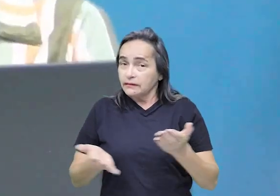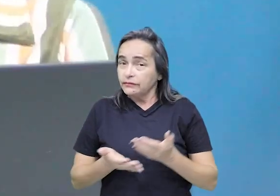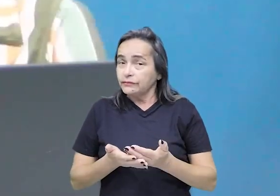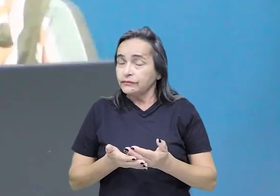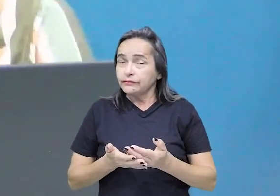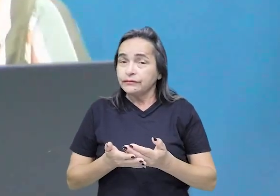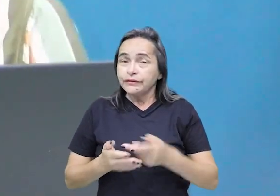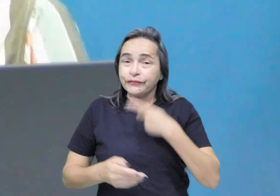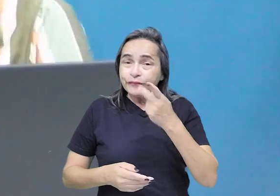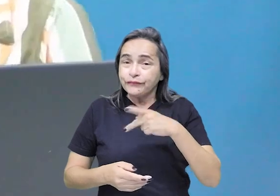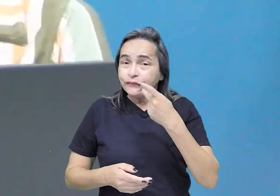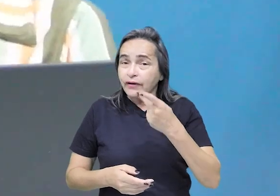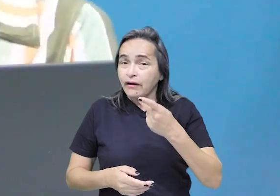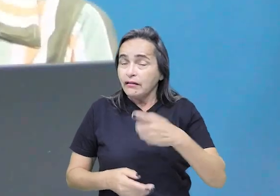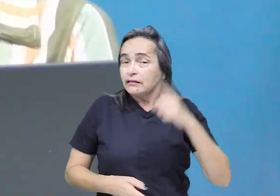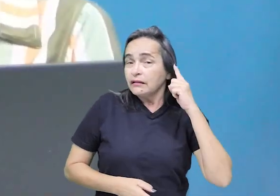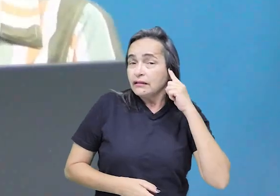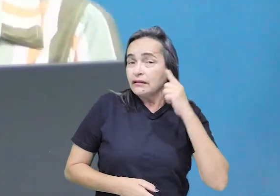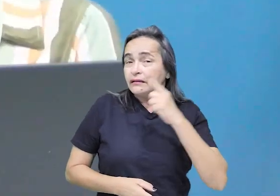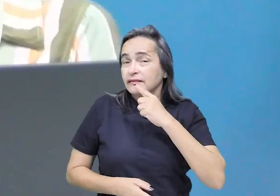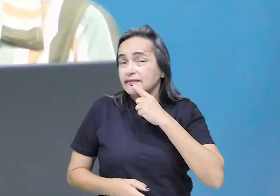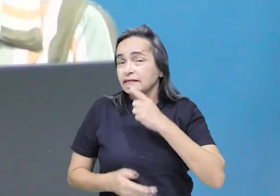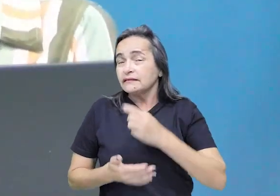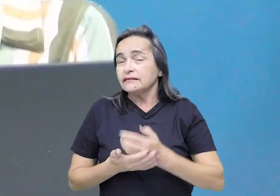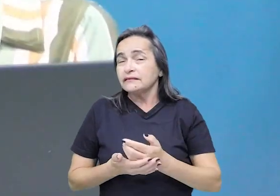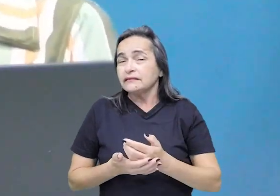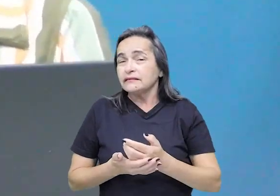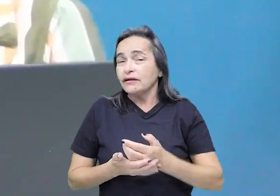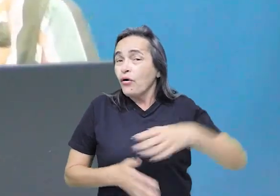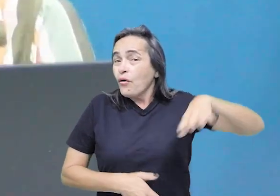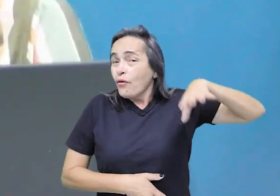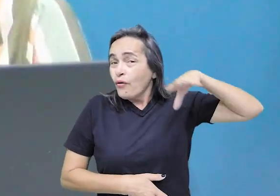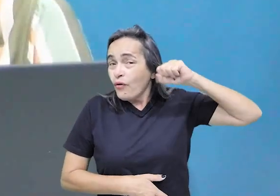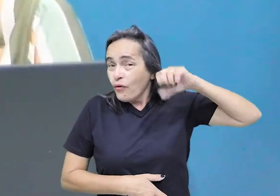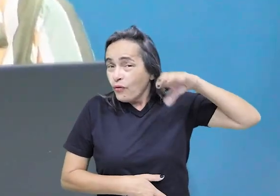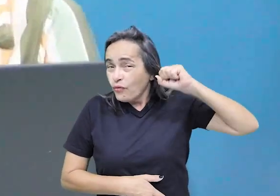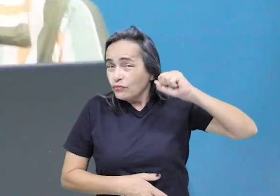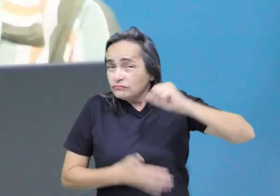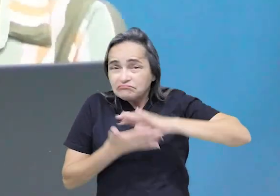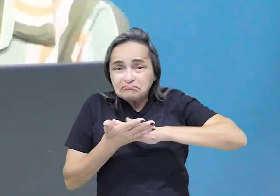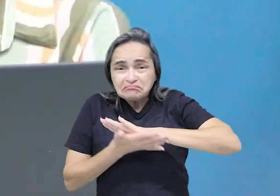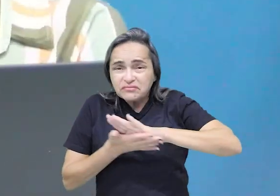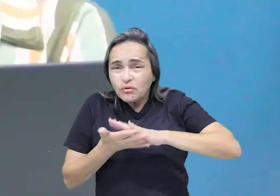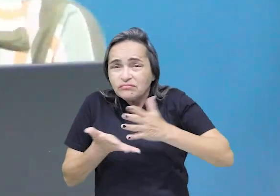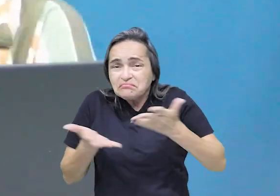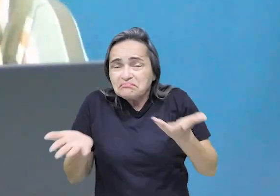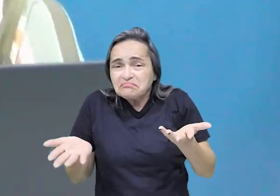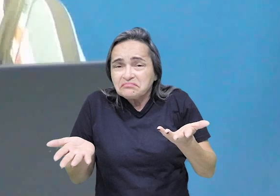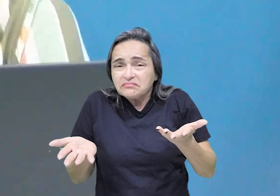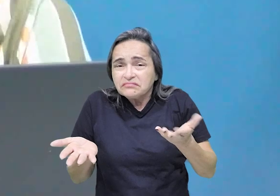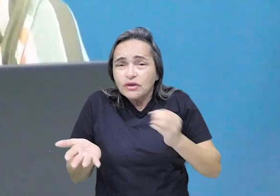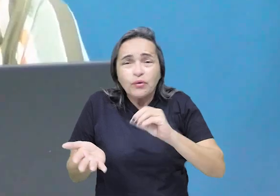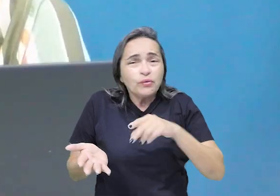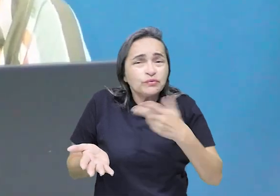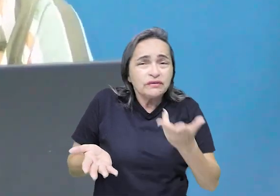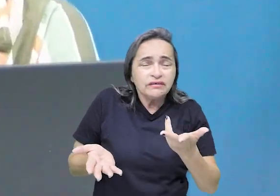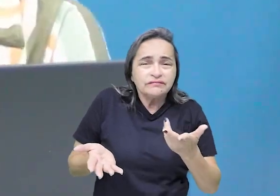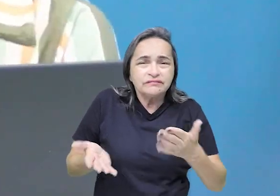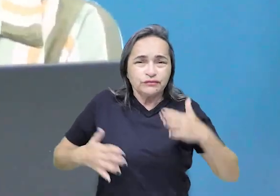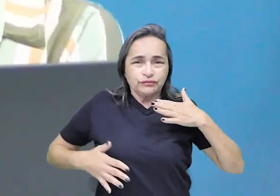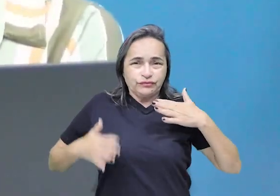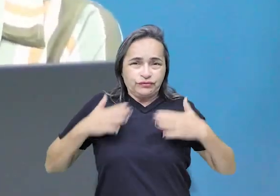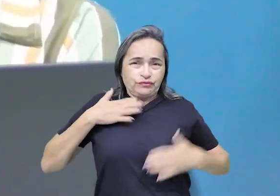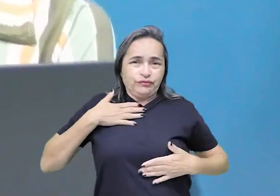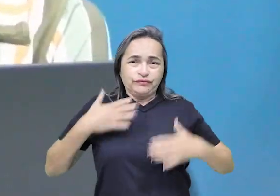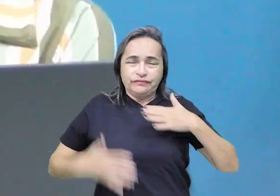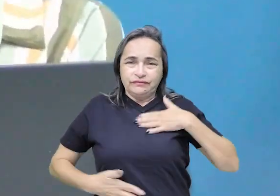da surdez, a gente está falando do ato de ouvir ou não, algo que é mais do campo fisiológico, né? Sim.